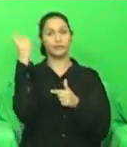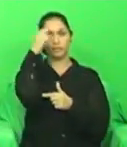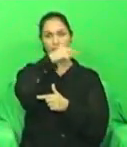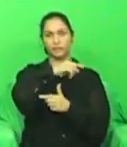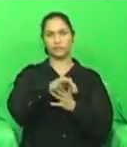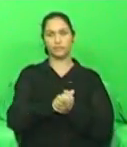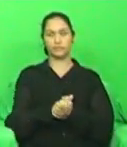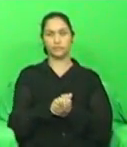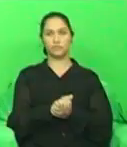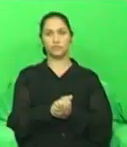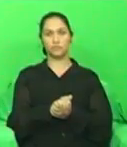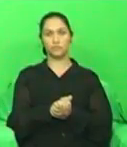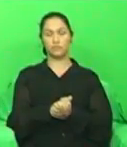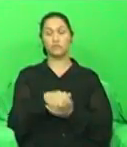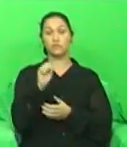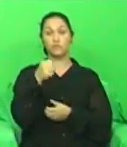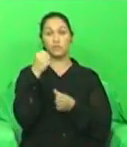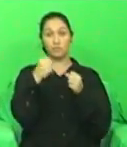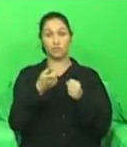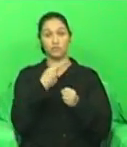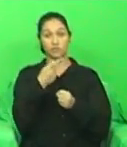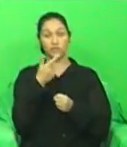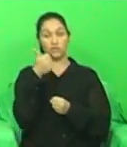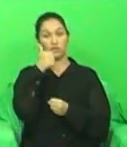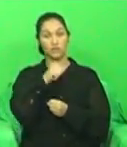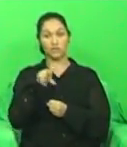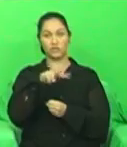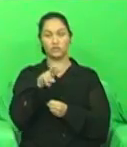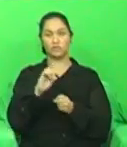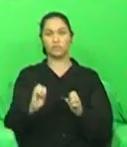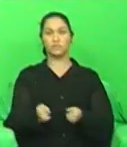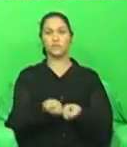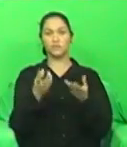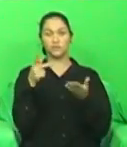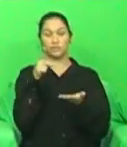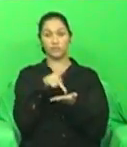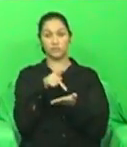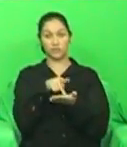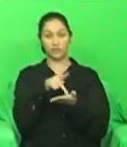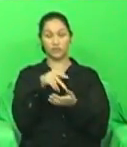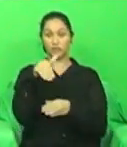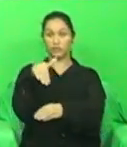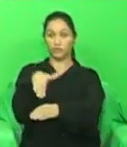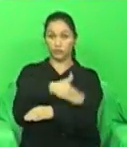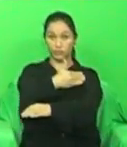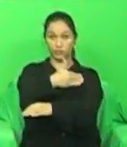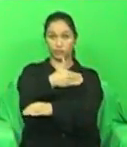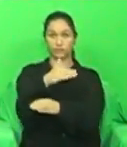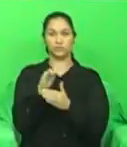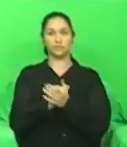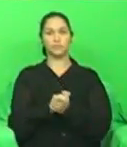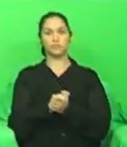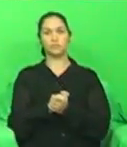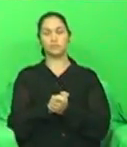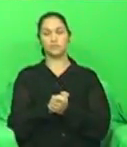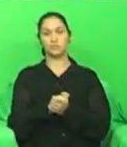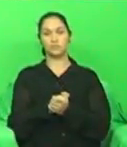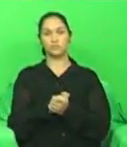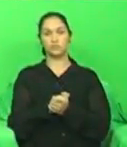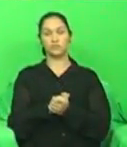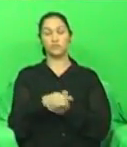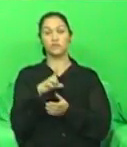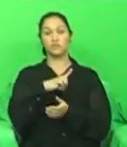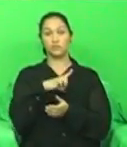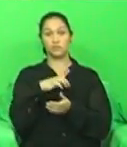de conceder um aparte o vereador é na verdade a questão das ruas é teve a grande agora